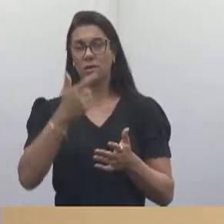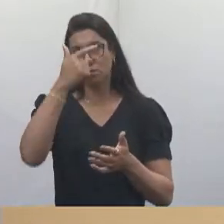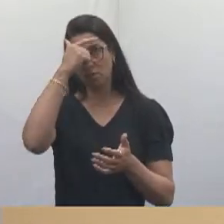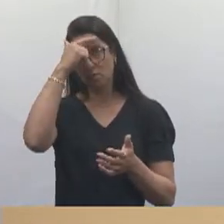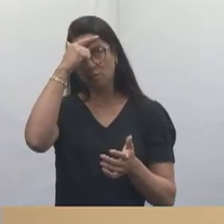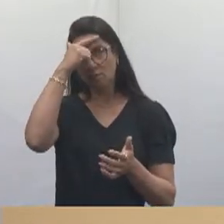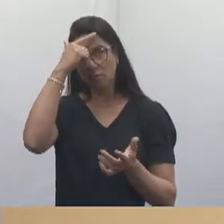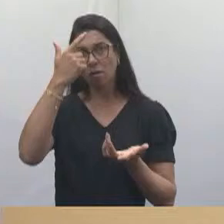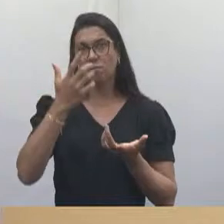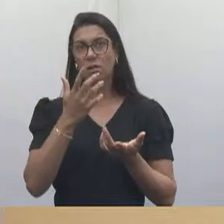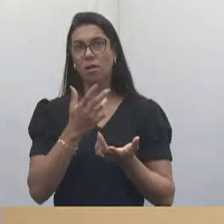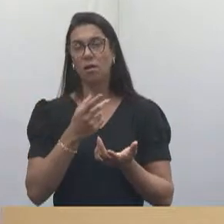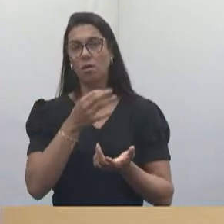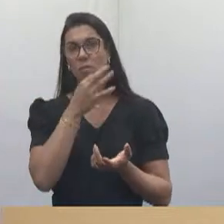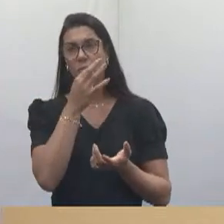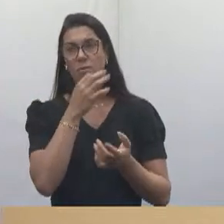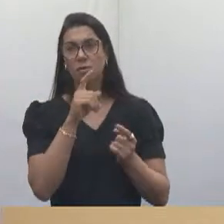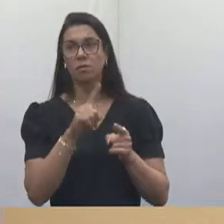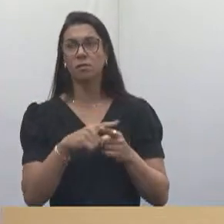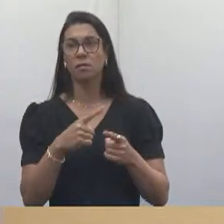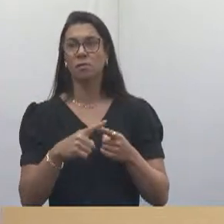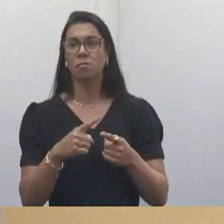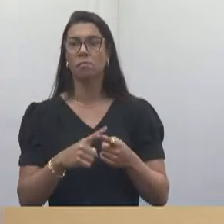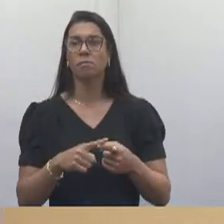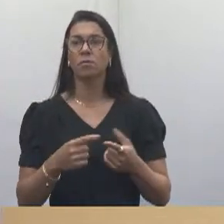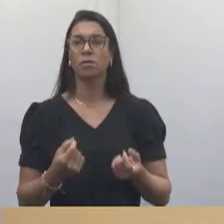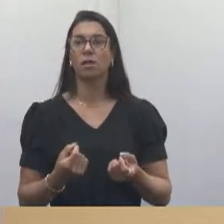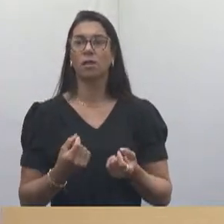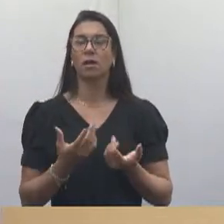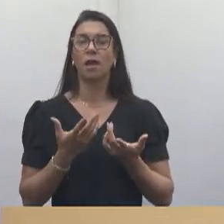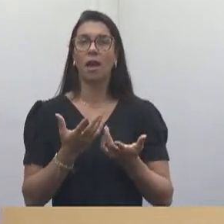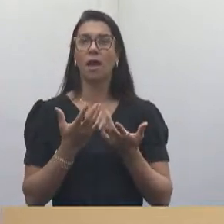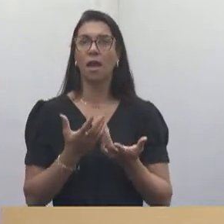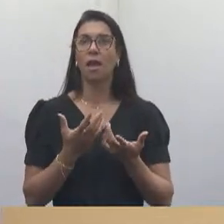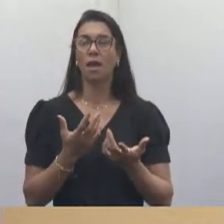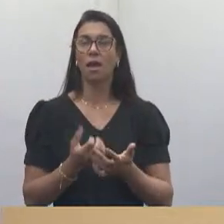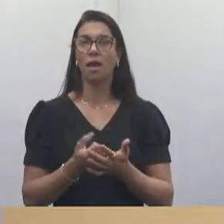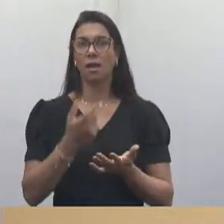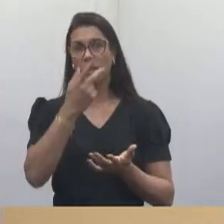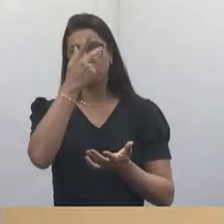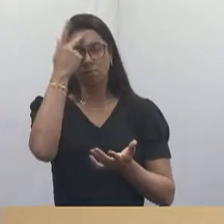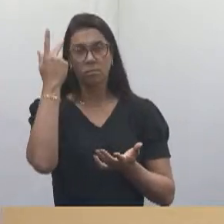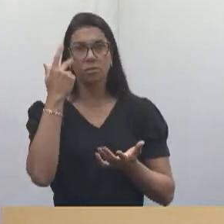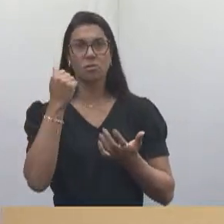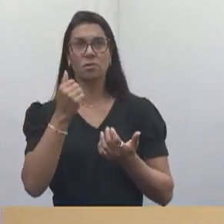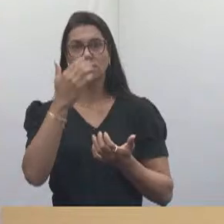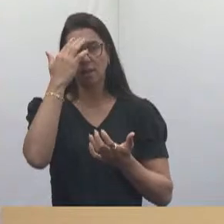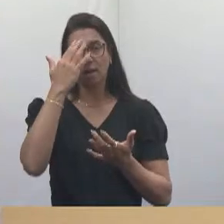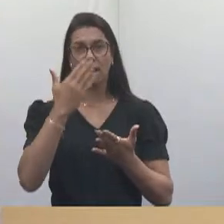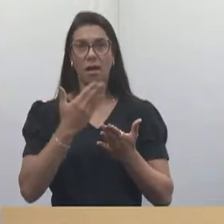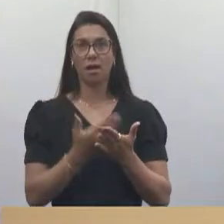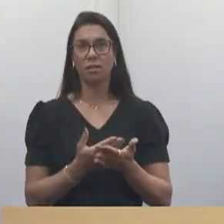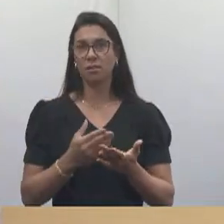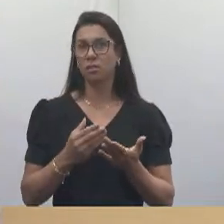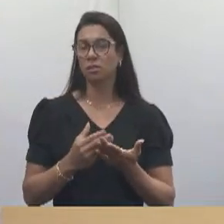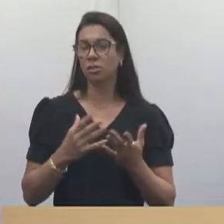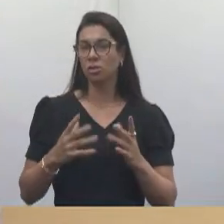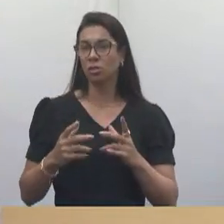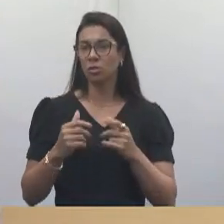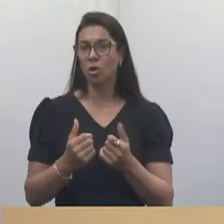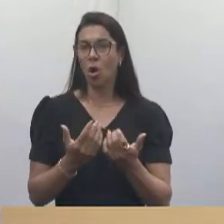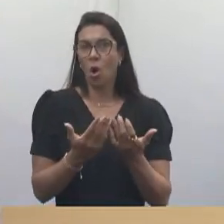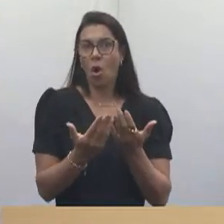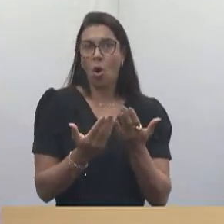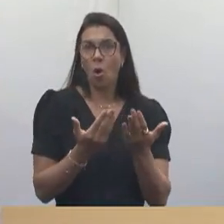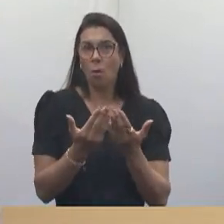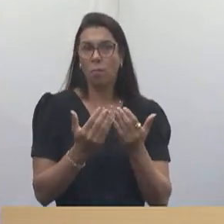que querendo causar uma alucinação coletiva, criticar o desenvolvimento de São José, comparar o desenvolvimento